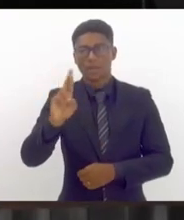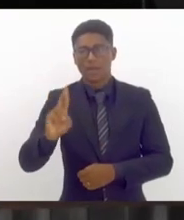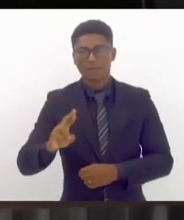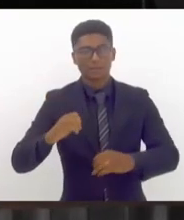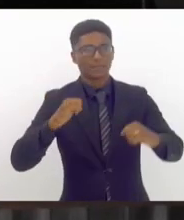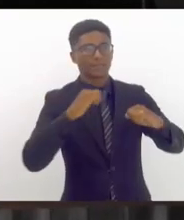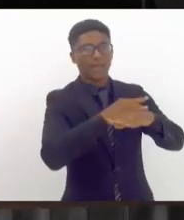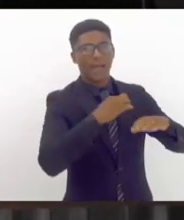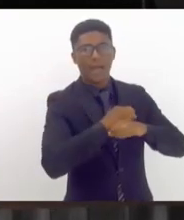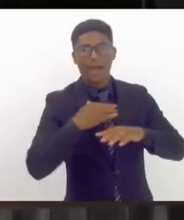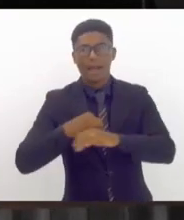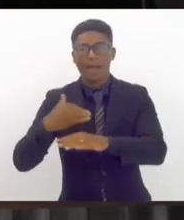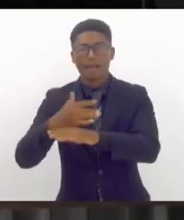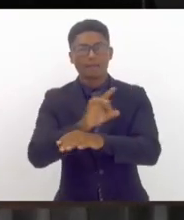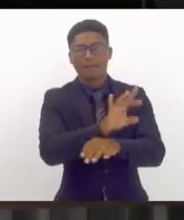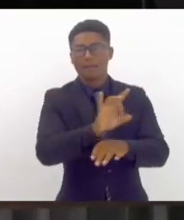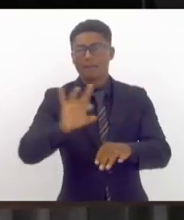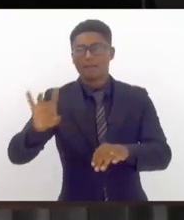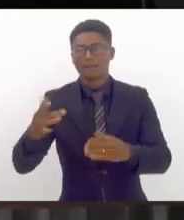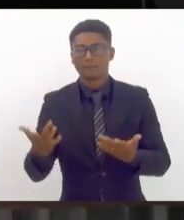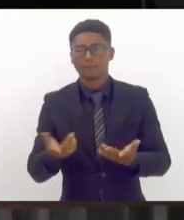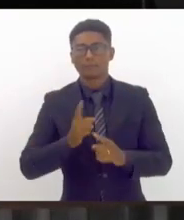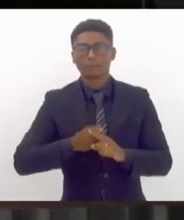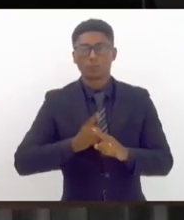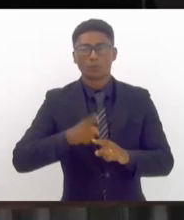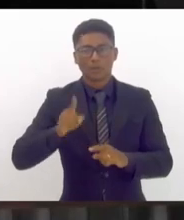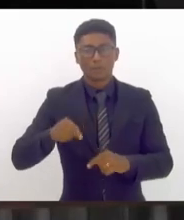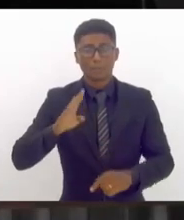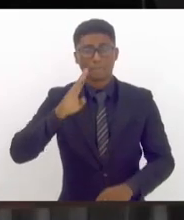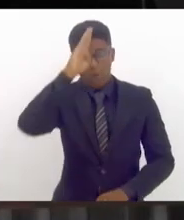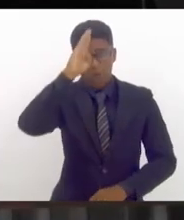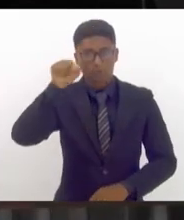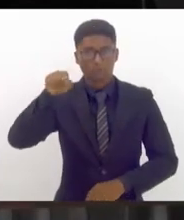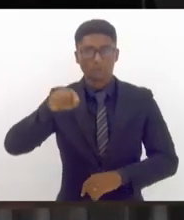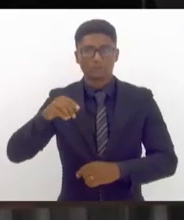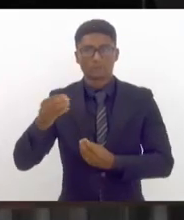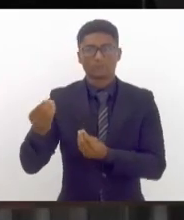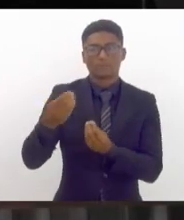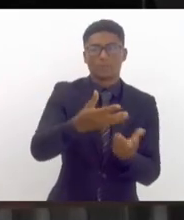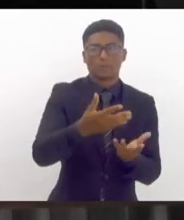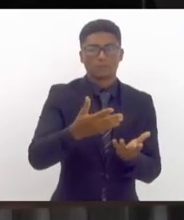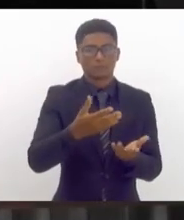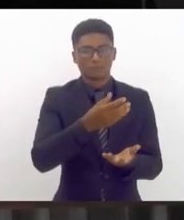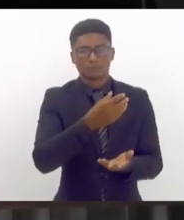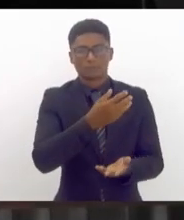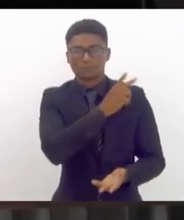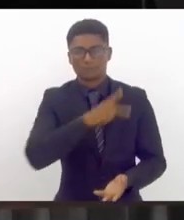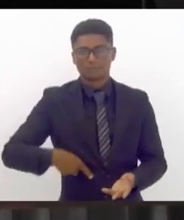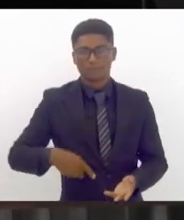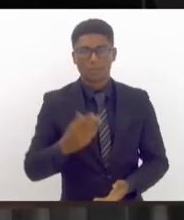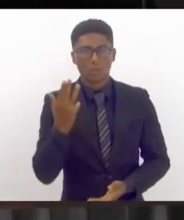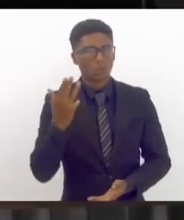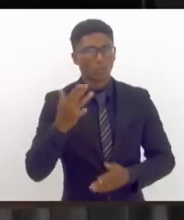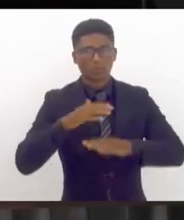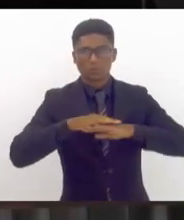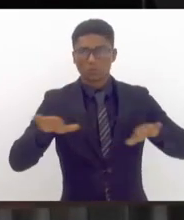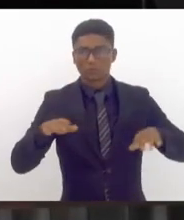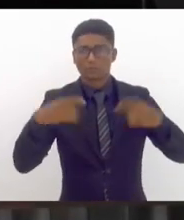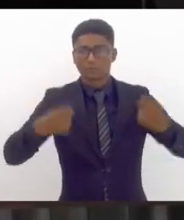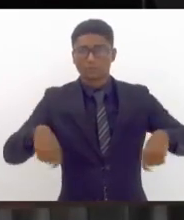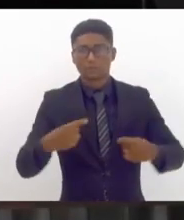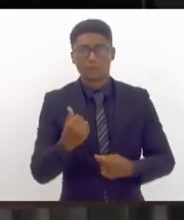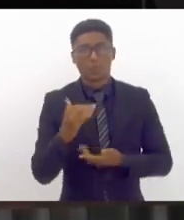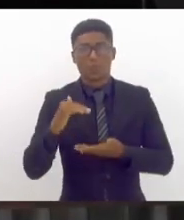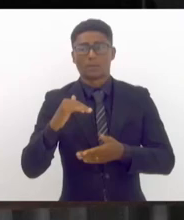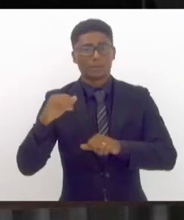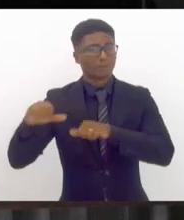prevenção de tragédia. Porque foi isso que o Bolsonaro deixou para o presidente Lula com a sua equipe trabalhar. Está tendo que mudar o orçamento, está